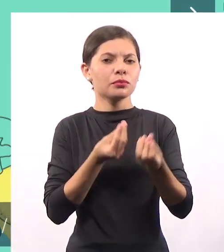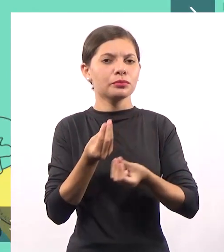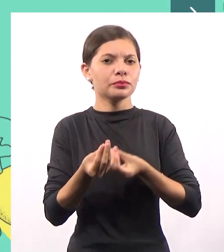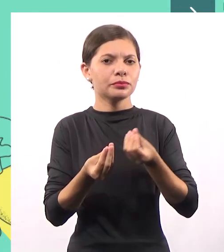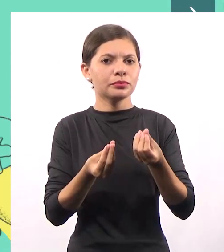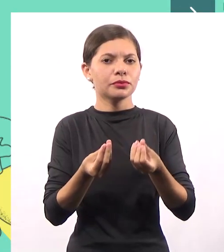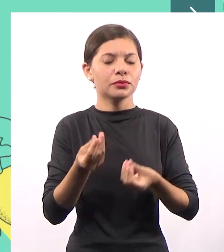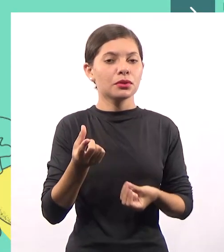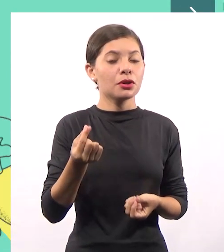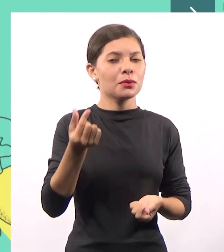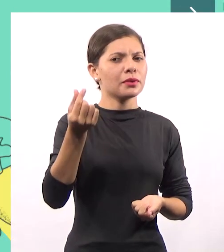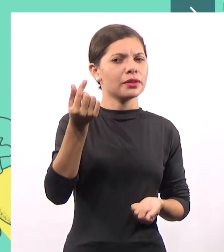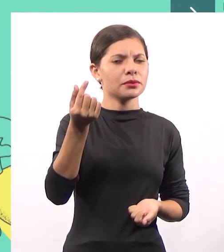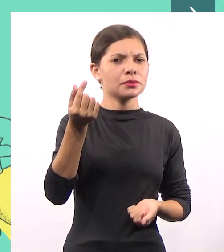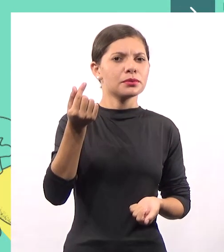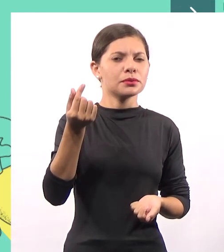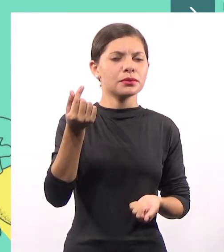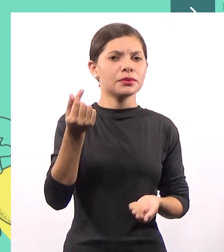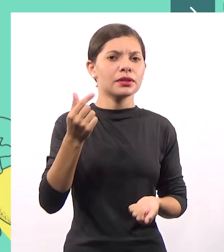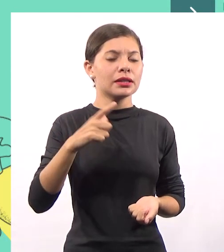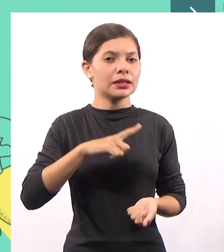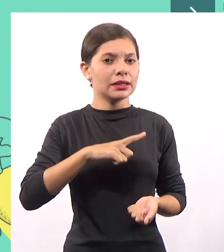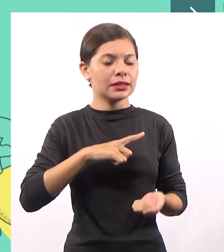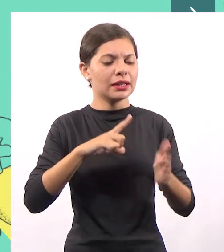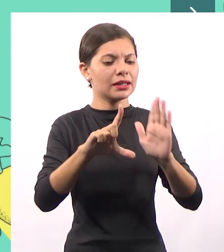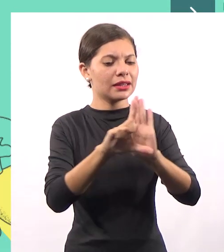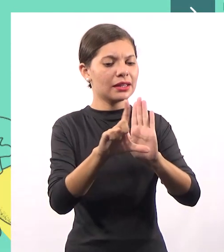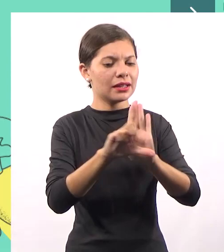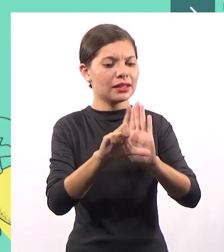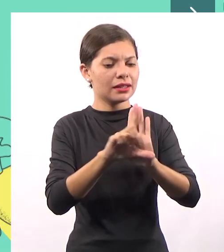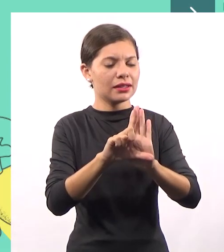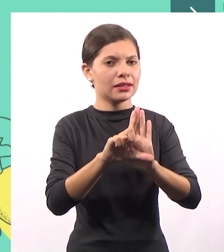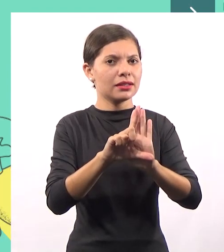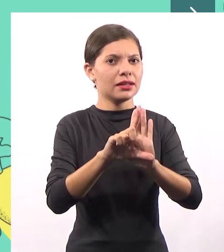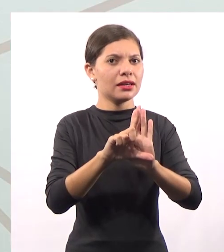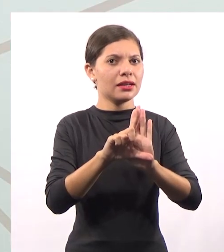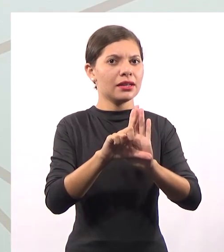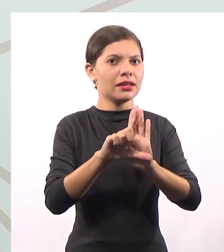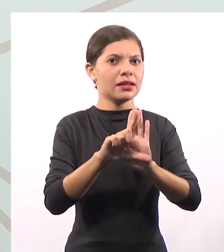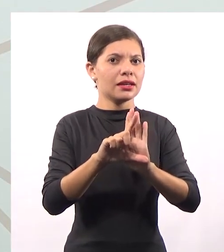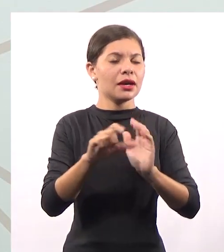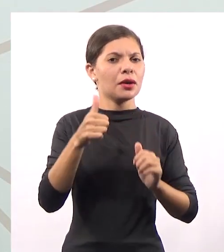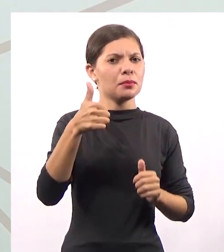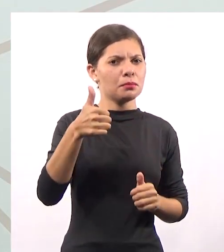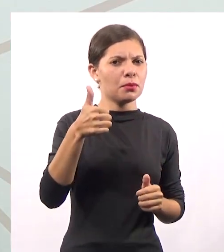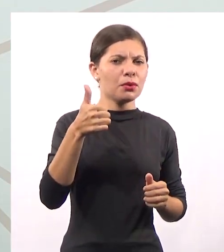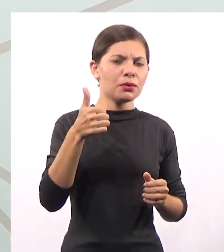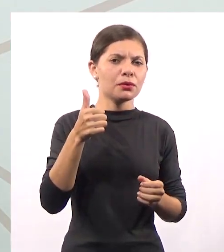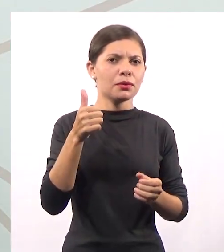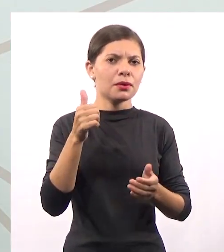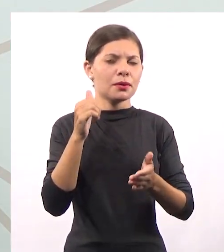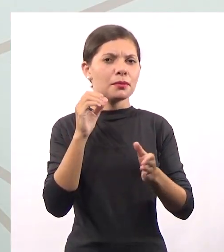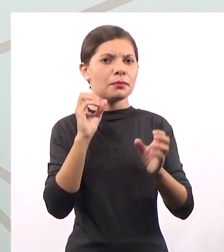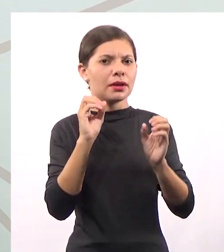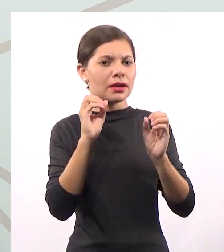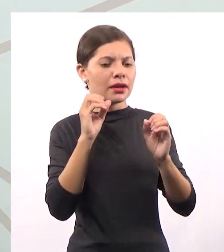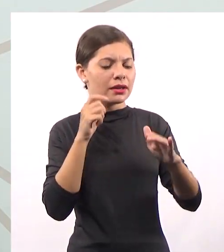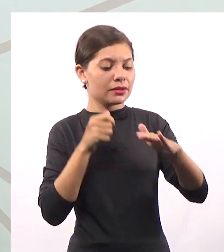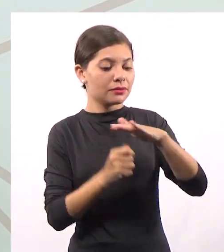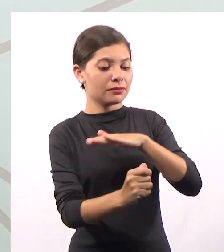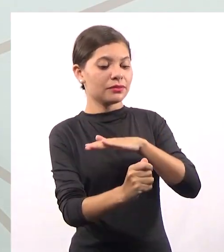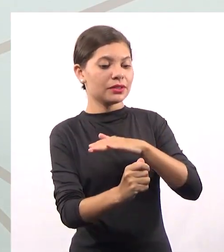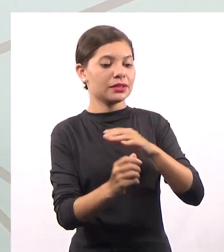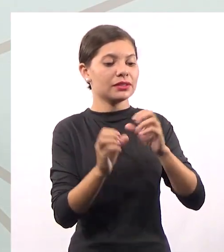o recurso definido pela legislação, pela LDB, é suficiente para a